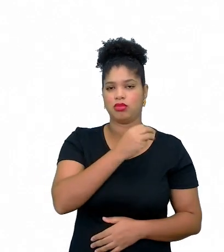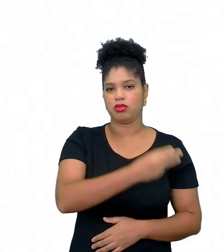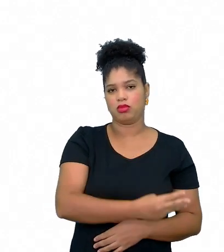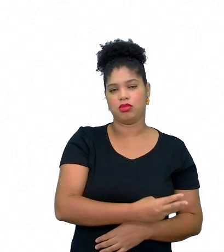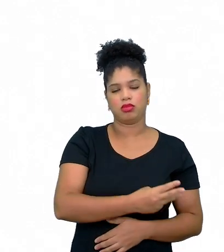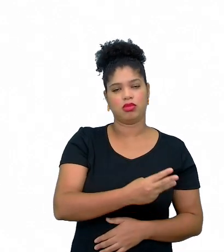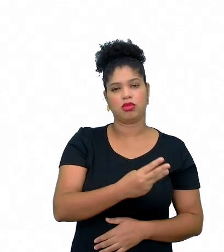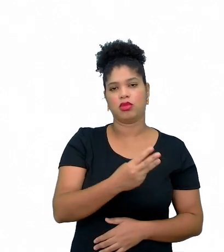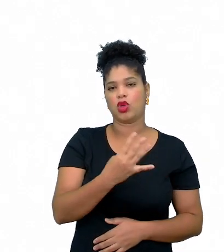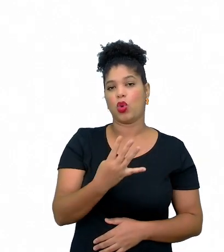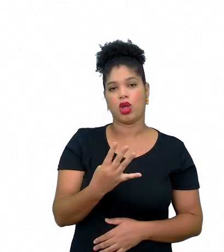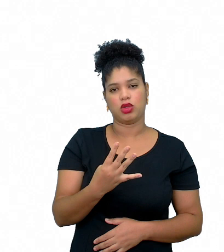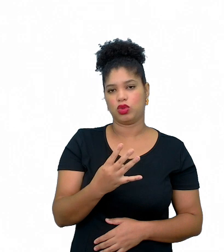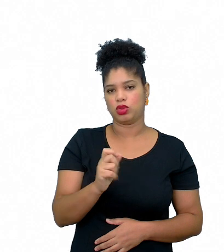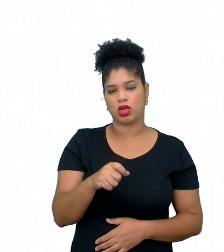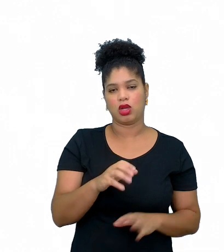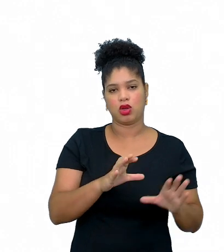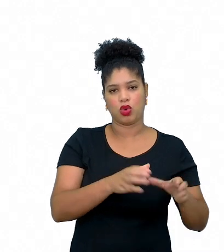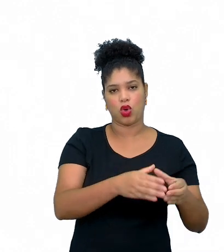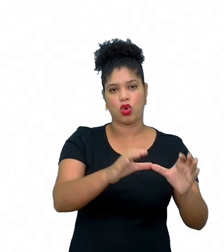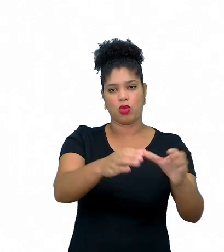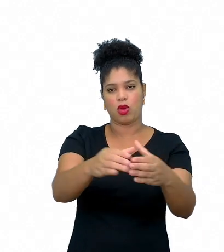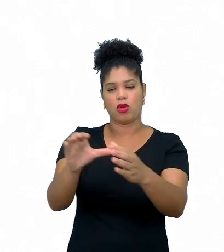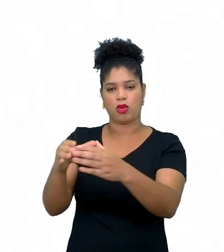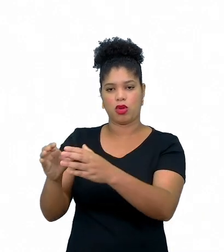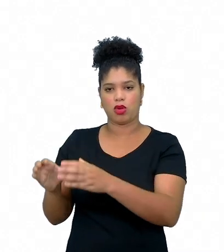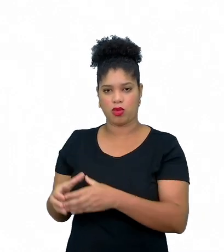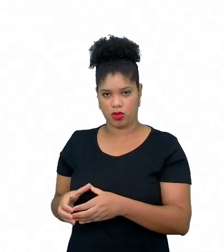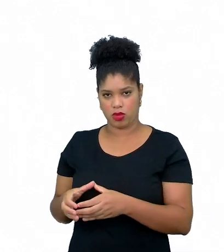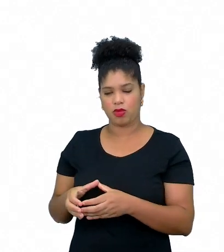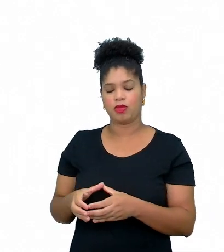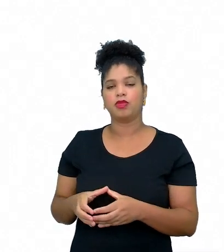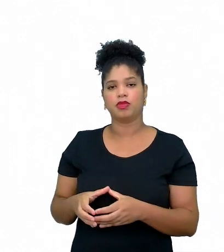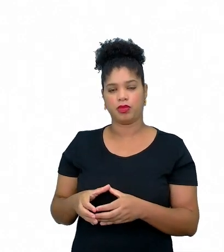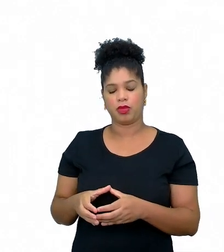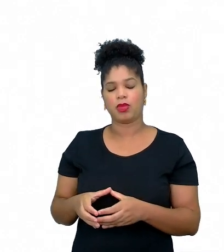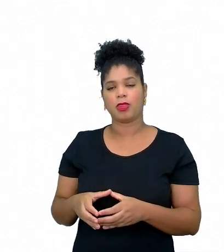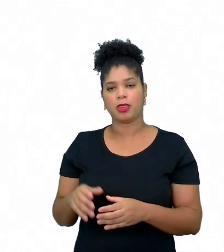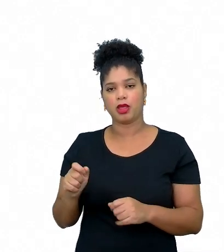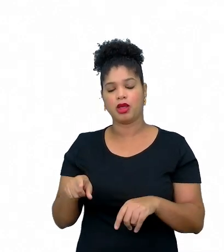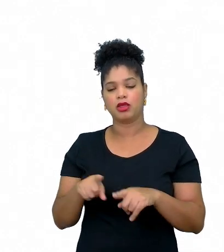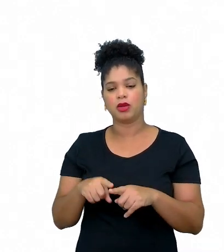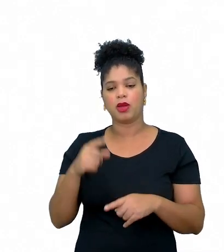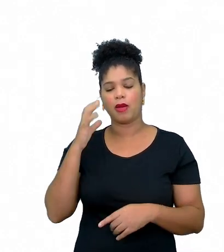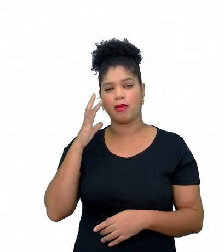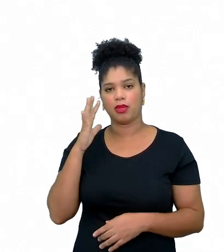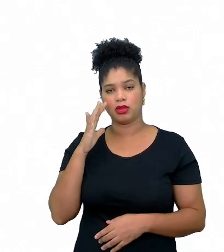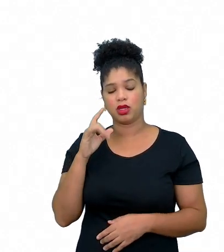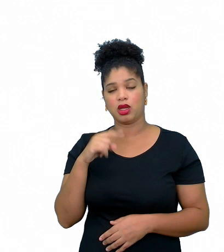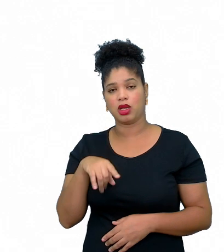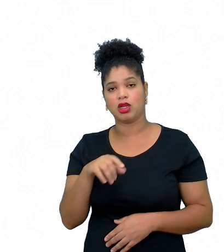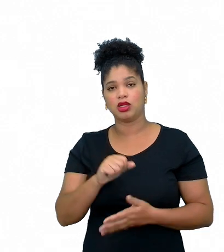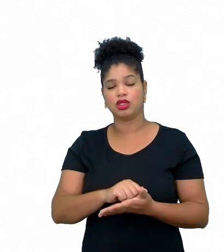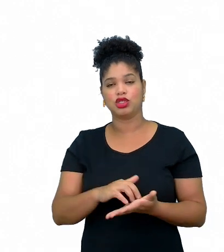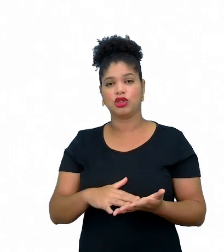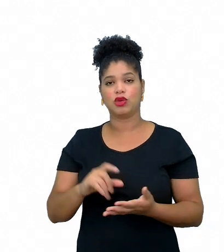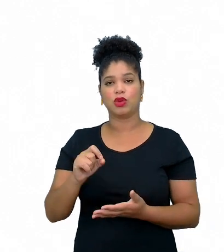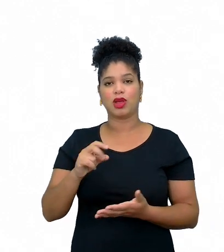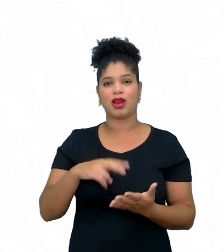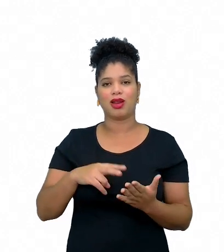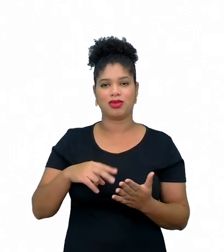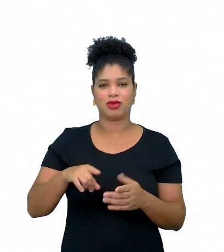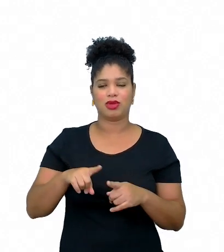4 agrupamentos dentro da sala de aula, e aí também nós podemos levar em consideração que as atividades envolvem leitura e